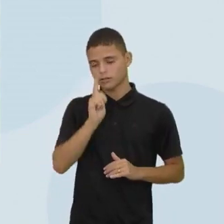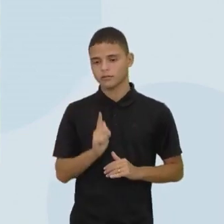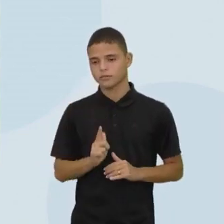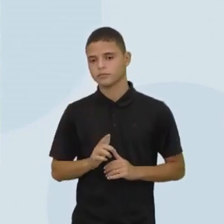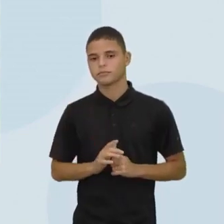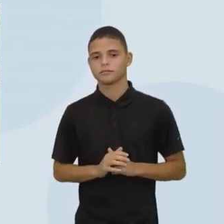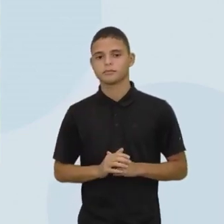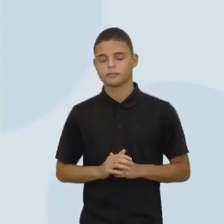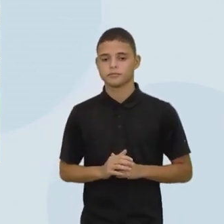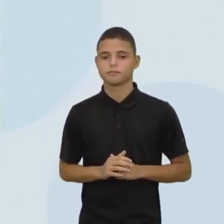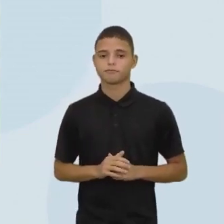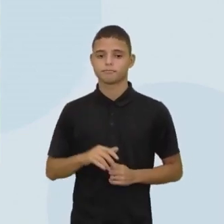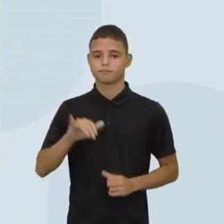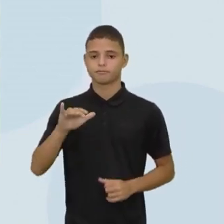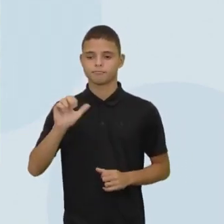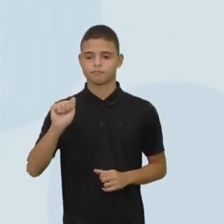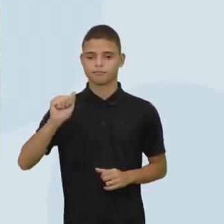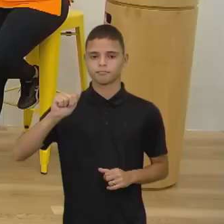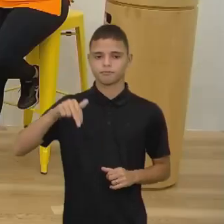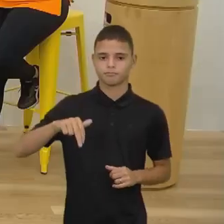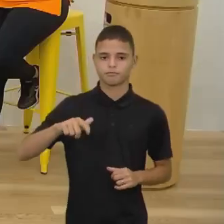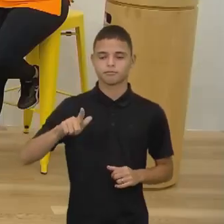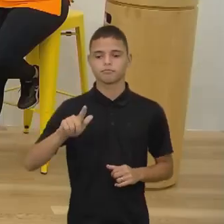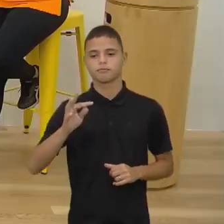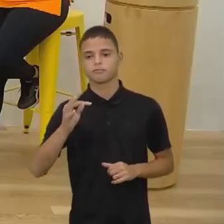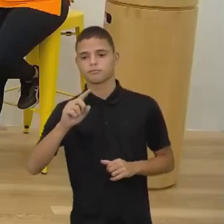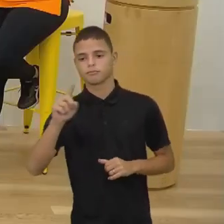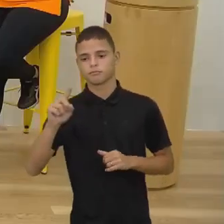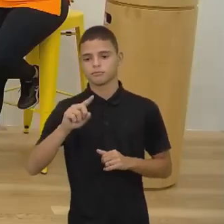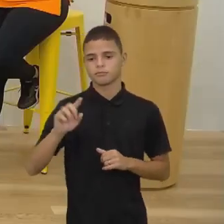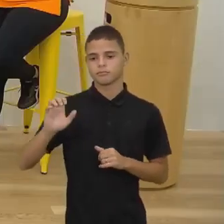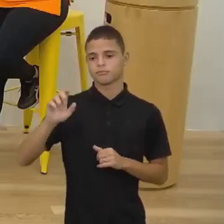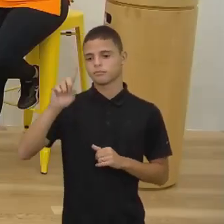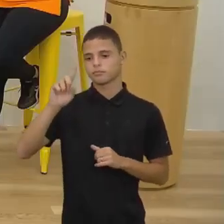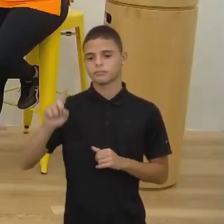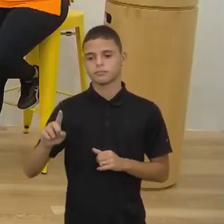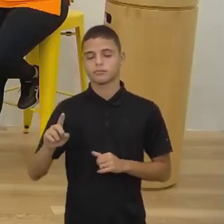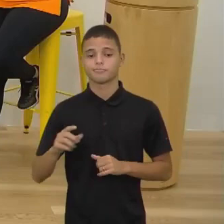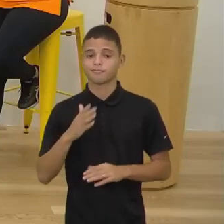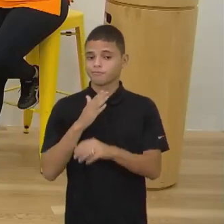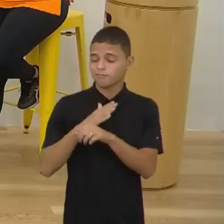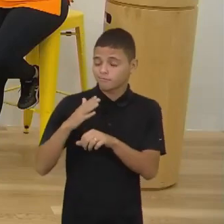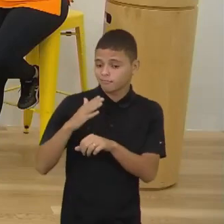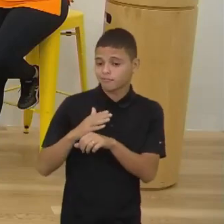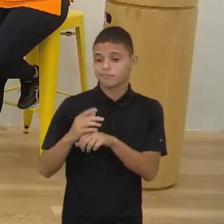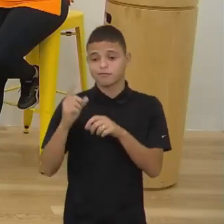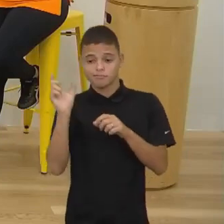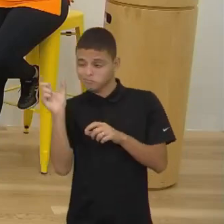ou Huanghe. Nossa, gostei desses nomes. Eu fui treinando, né? Treinando até conseguir.